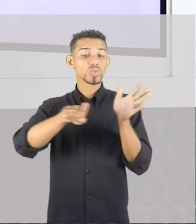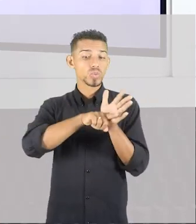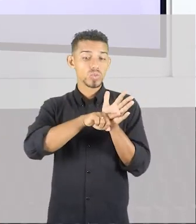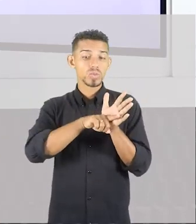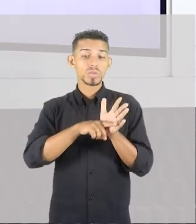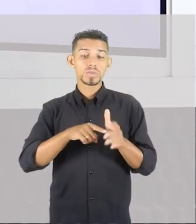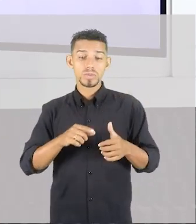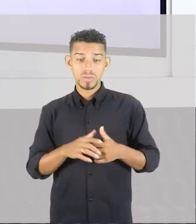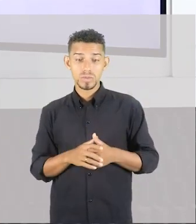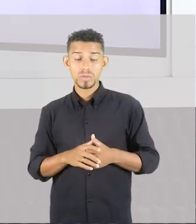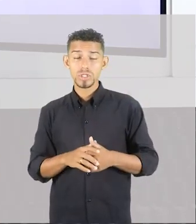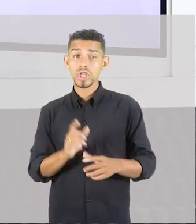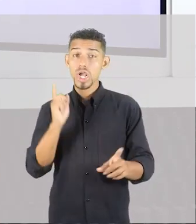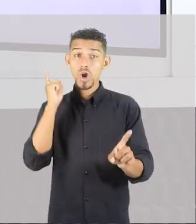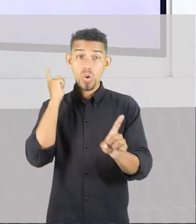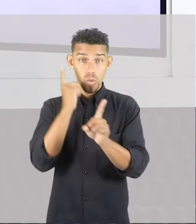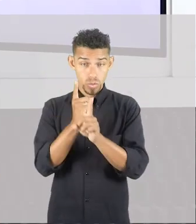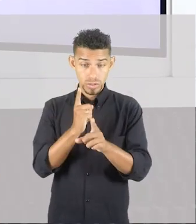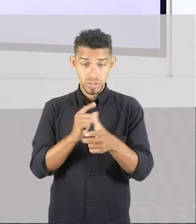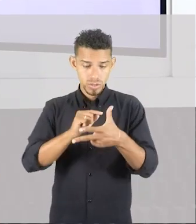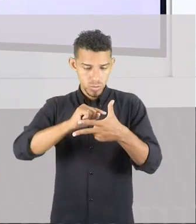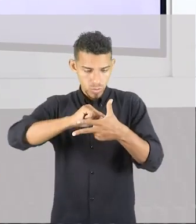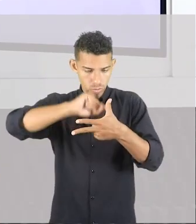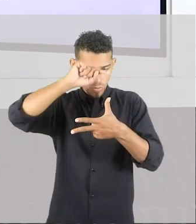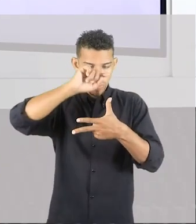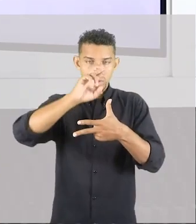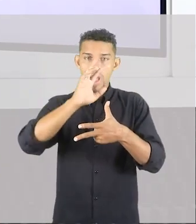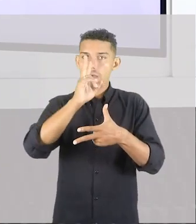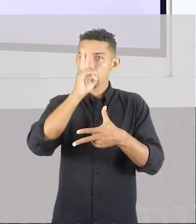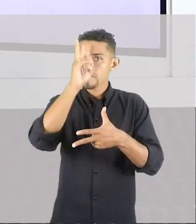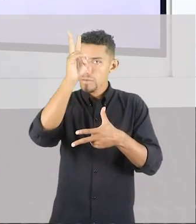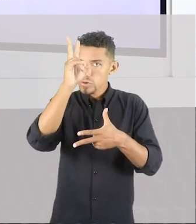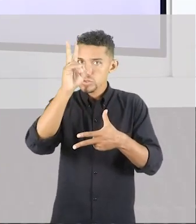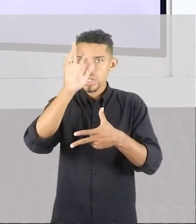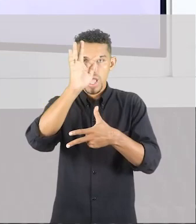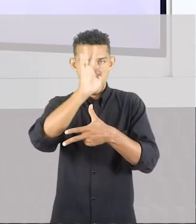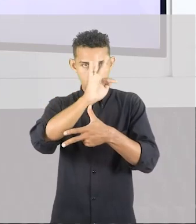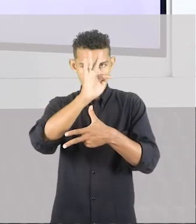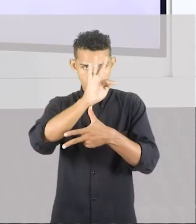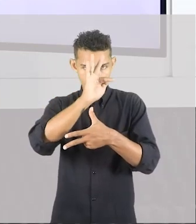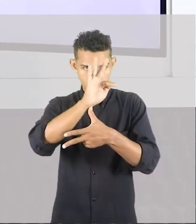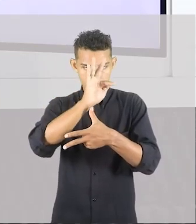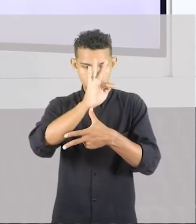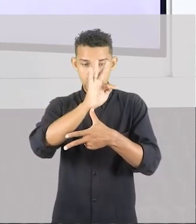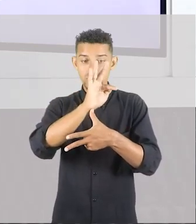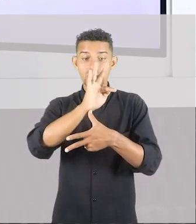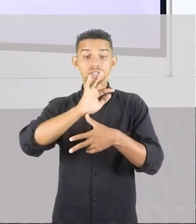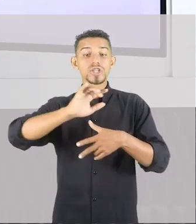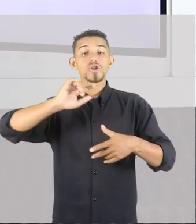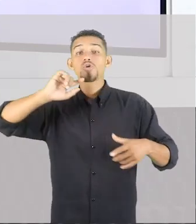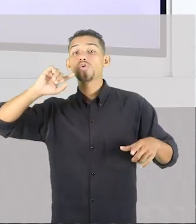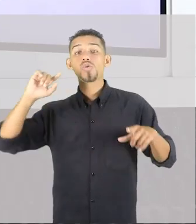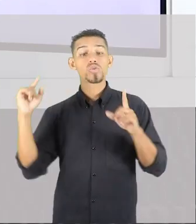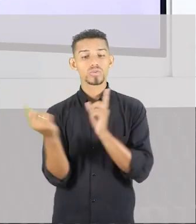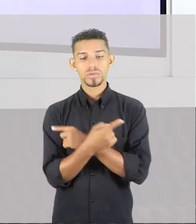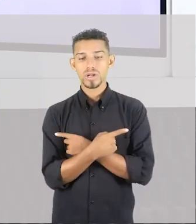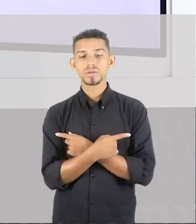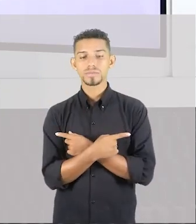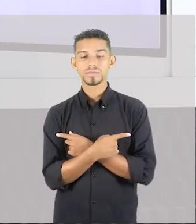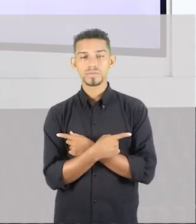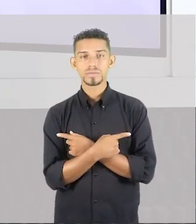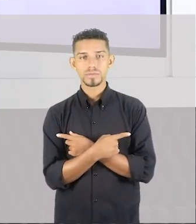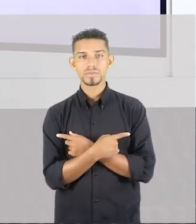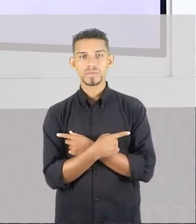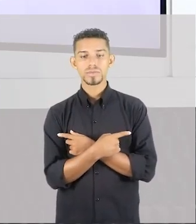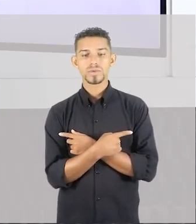quando você encontrar o sentido da força, vai ser o contrário que você encontrar usando a